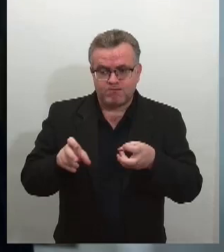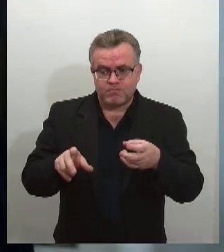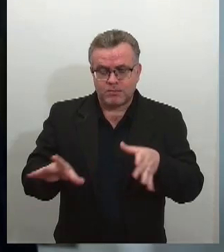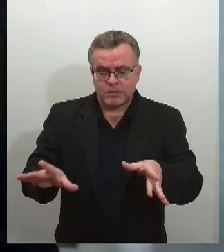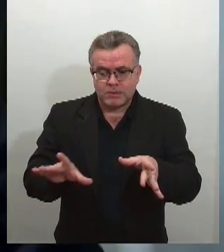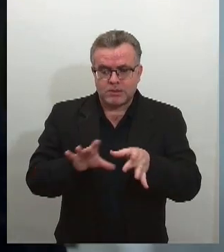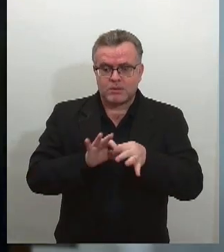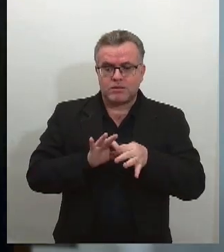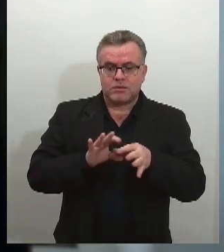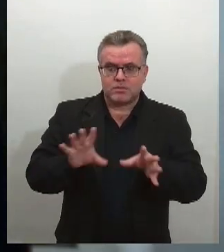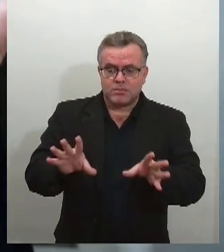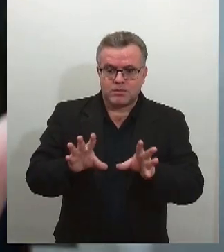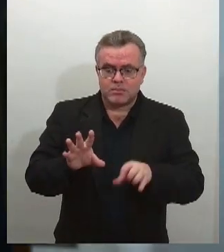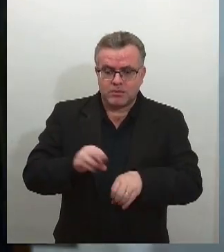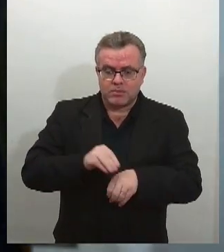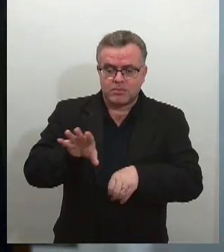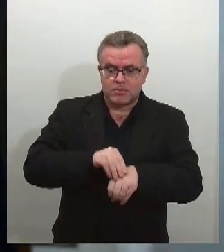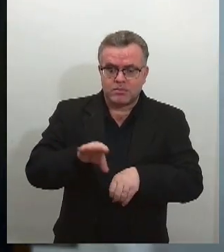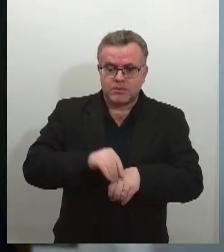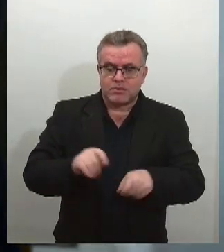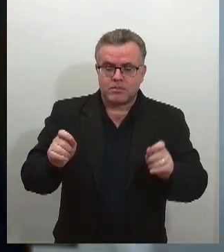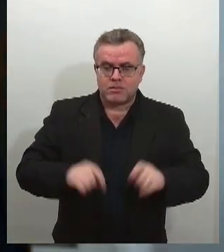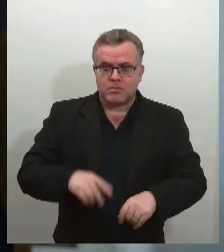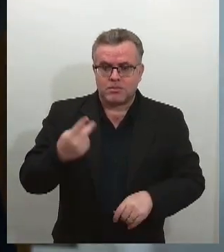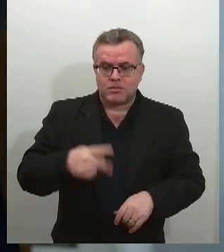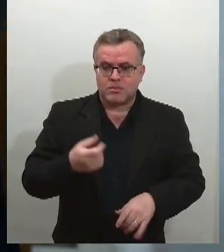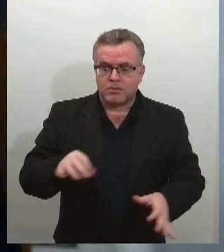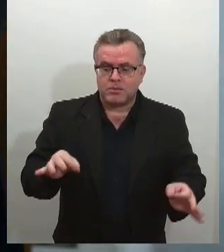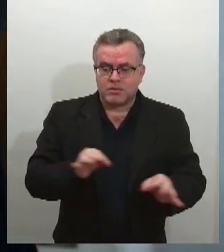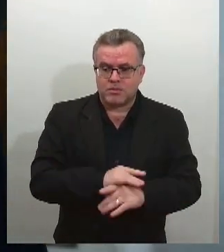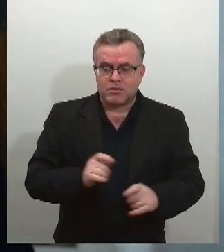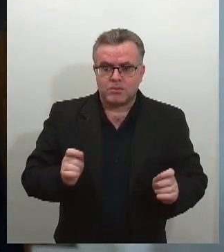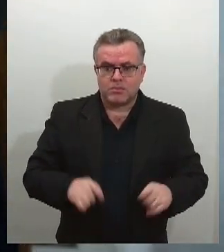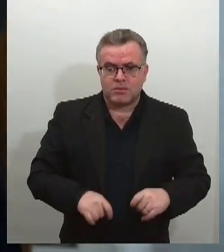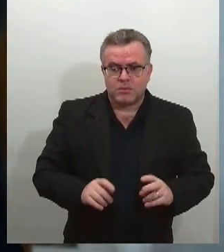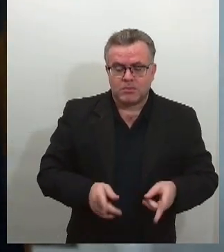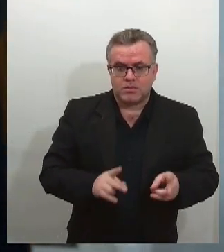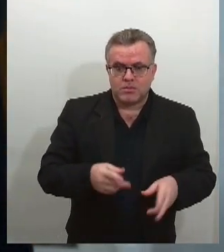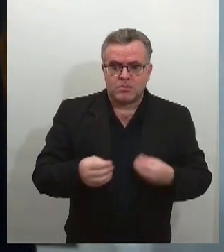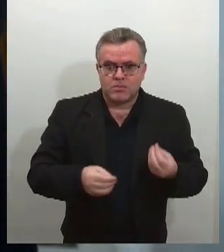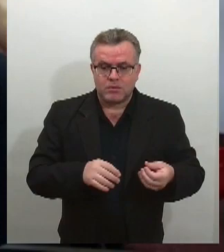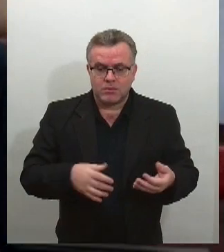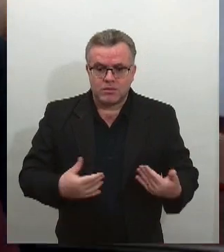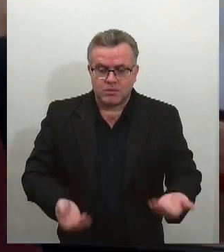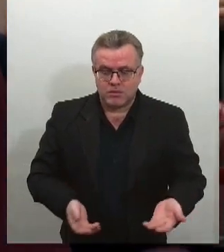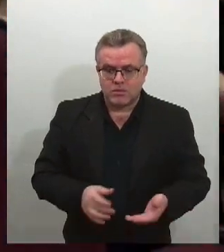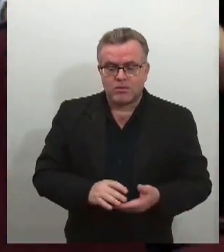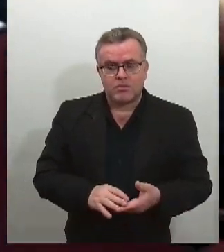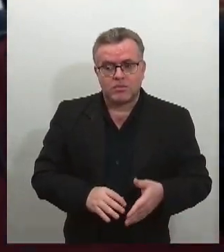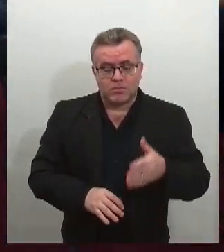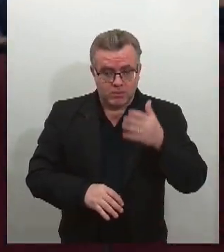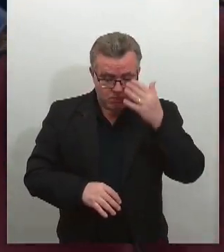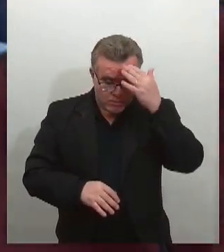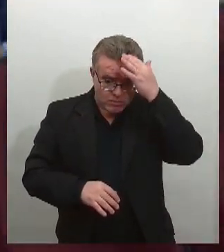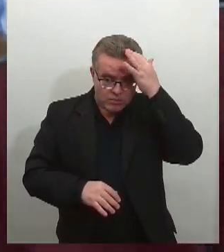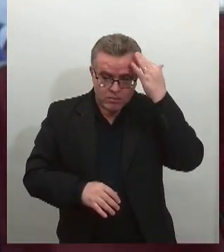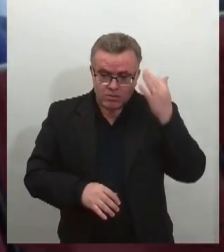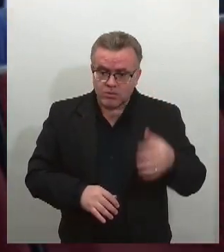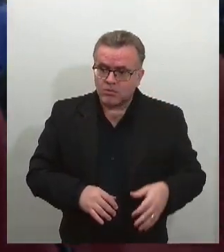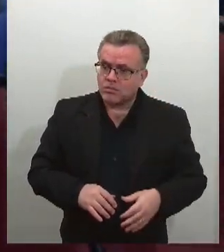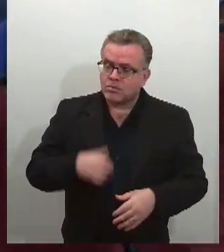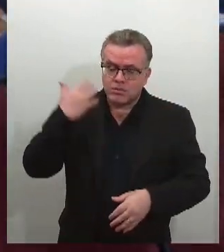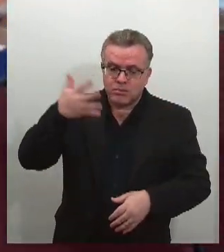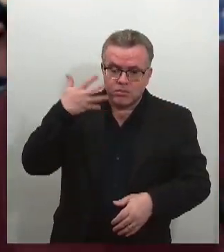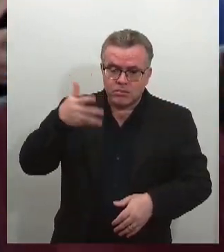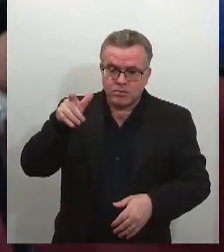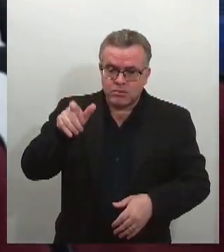no estado de Sergipe, que já tem um grande avanço em termos de gestão pública, da gestão governamental. Um dos palestrantes com 21 anos